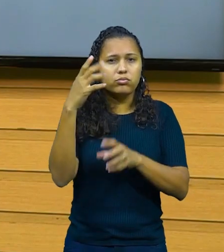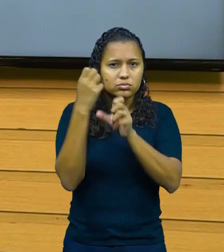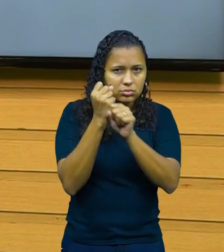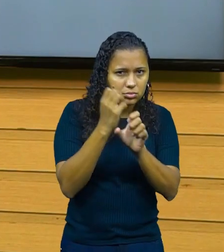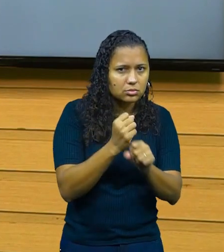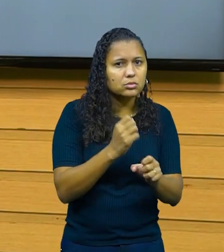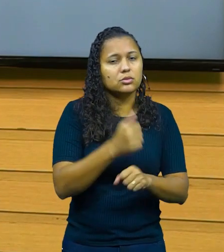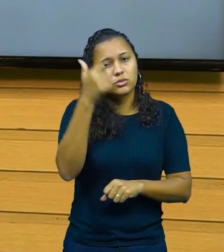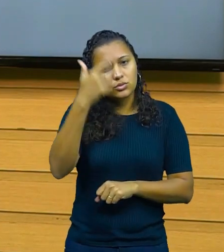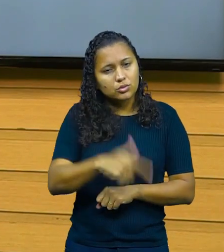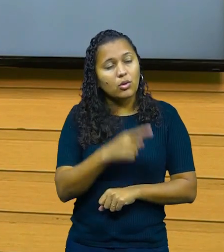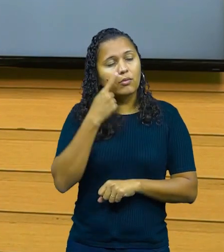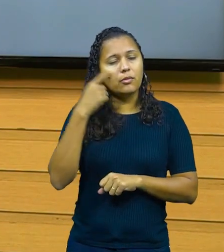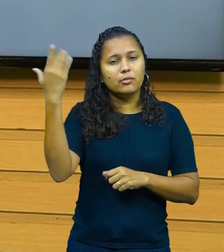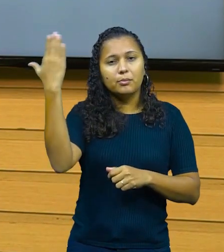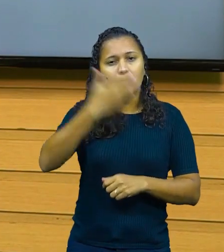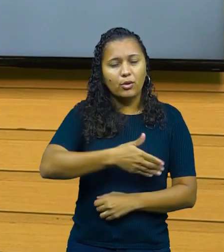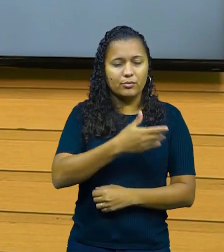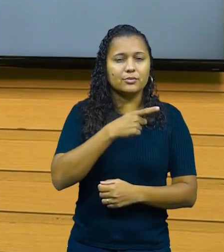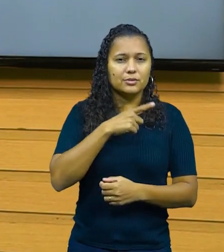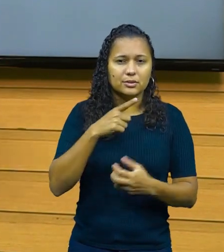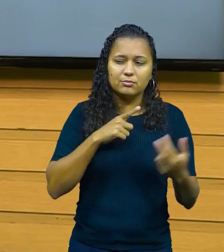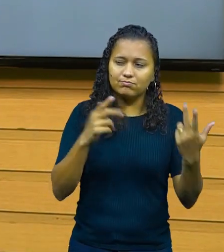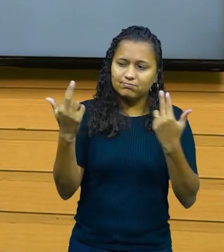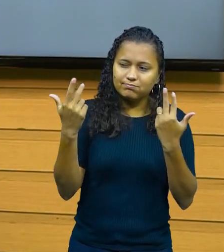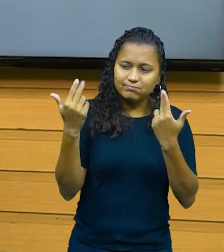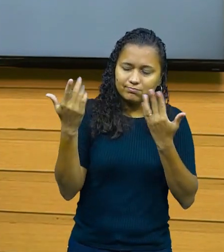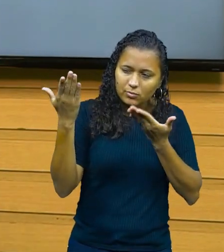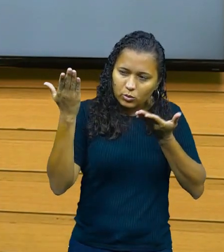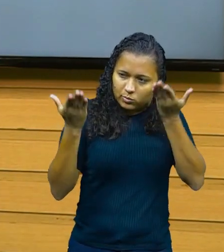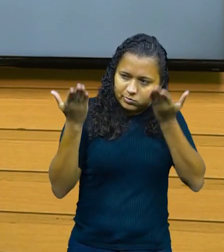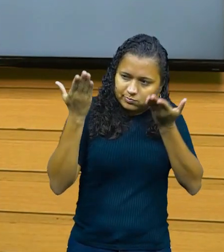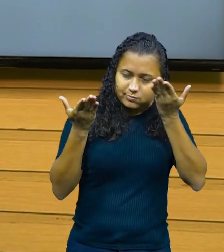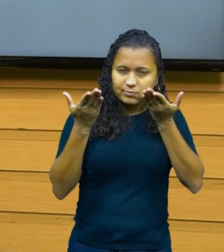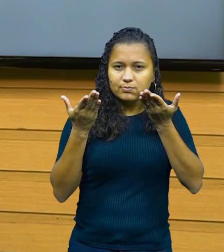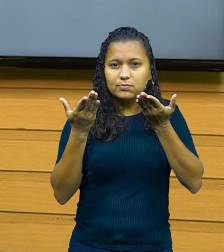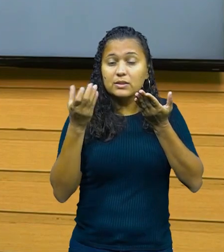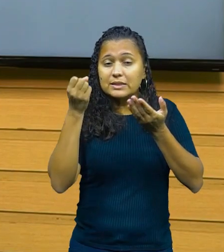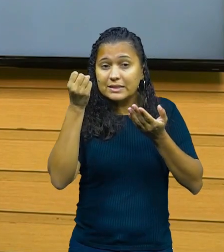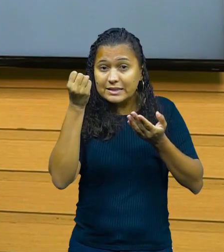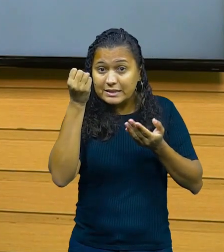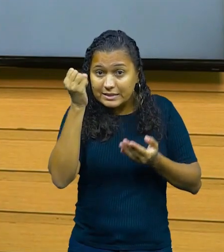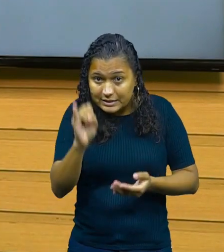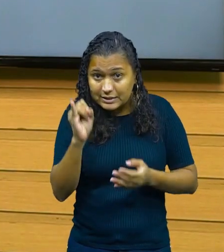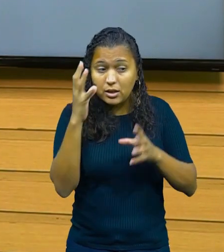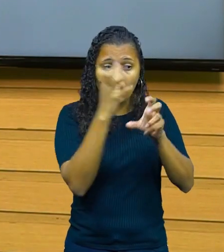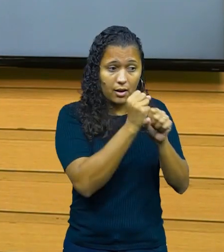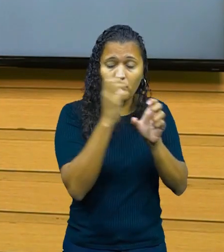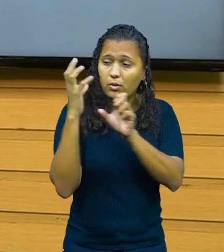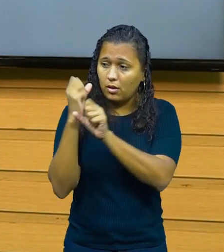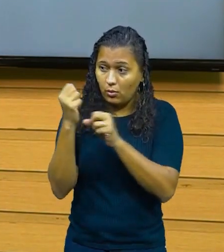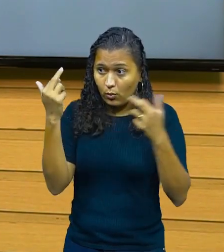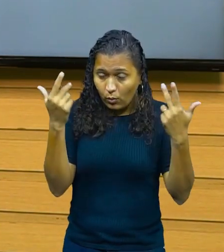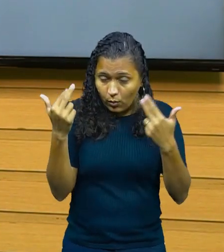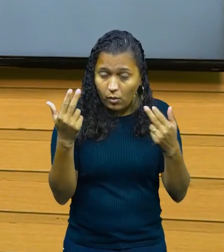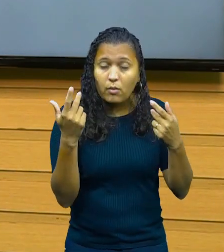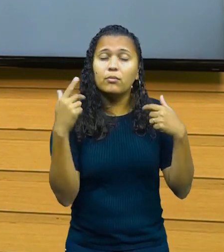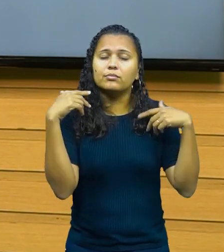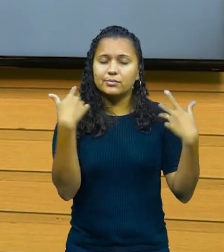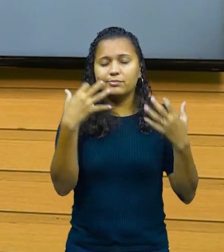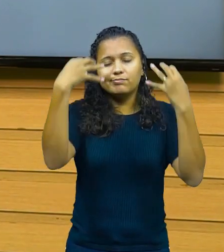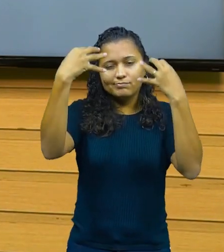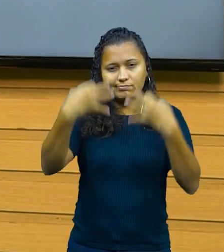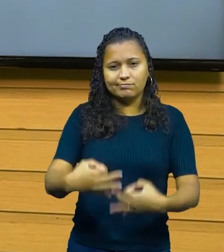realizar novamente os cálculos de verificação para saber se ele desregulou ao longo do tempo. Se os cálculos baterem, então é sinal que